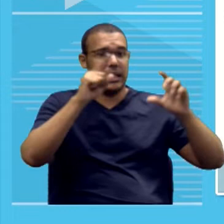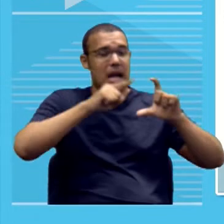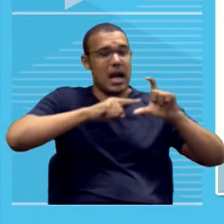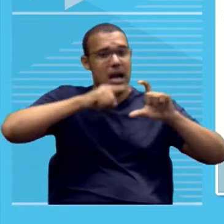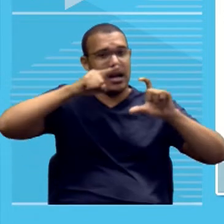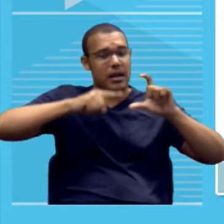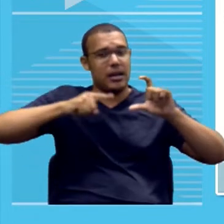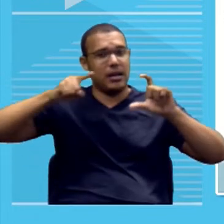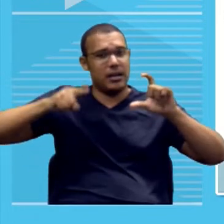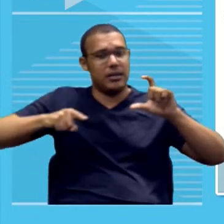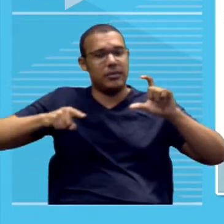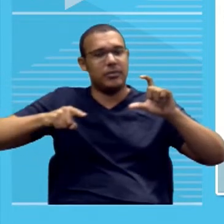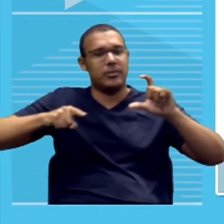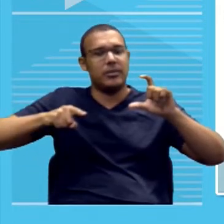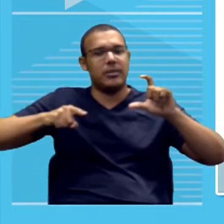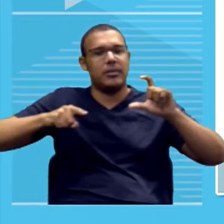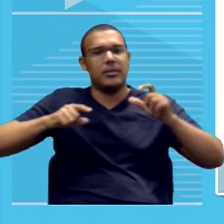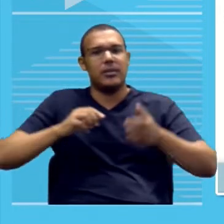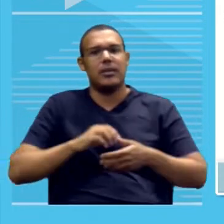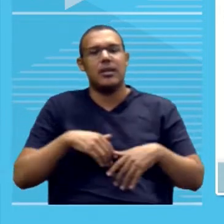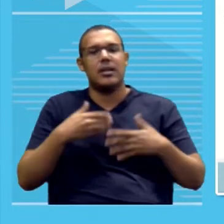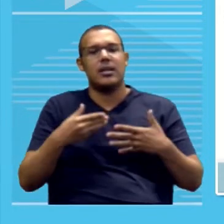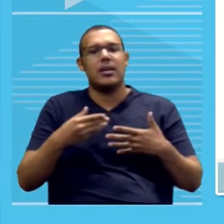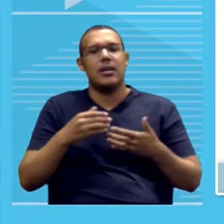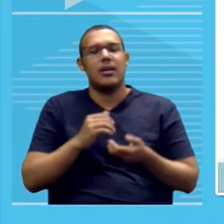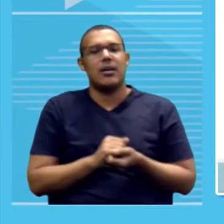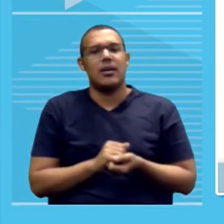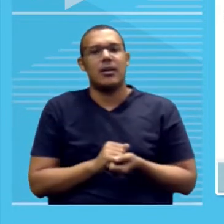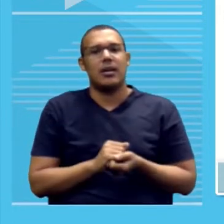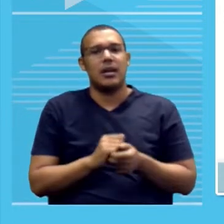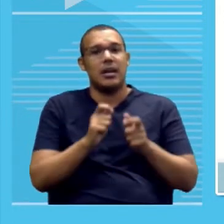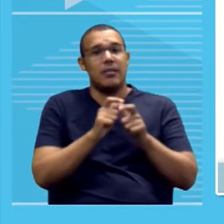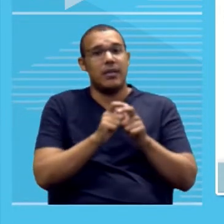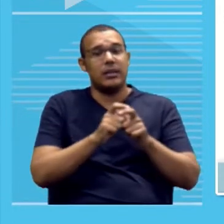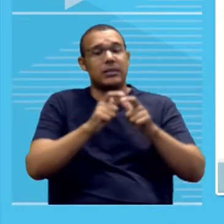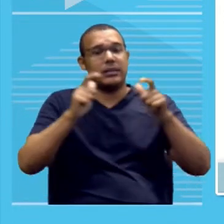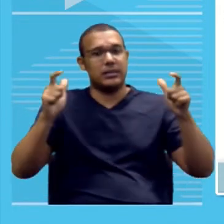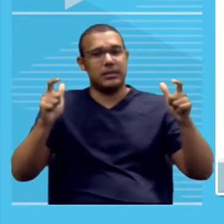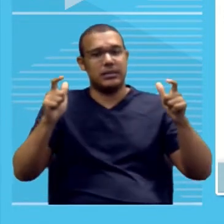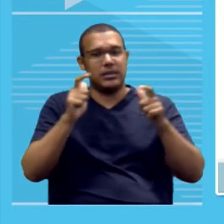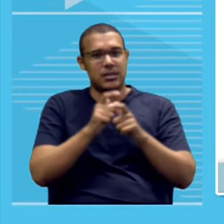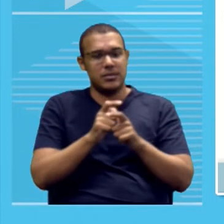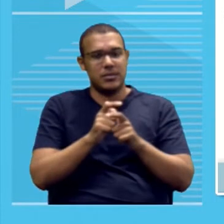por um metal. Então, aquele metal ele vai crescer, diminuir,